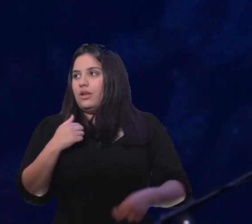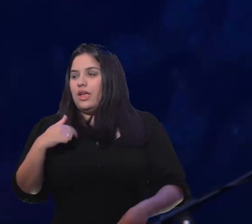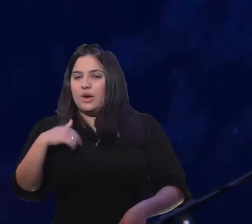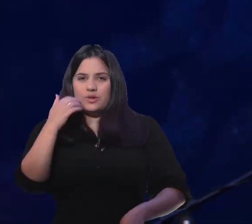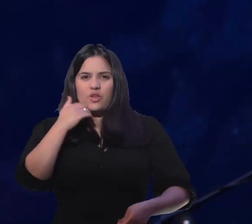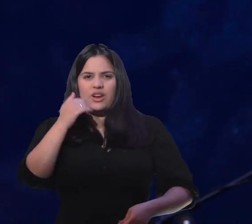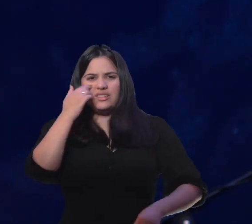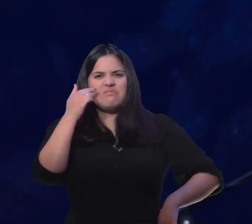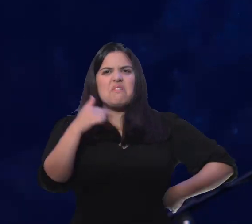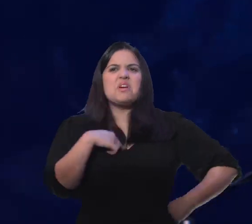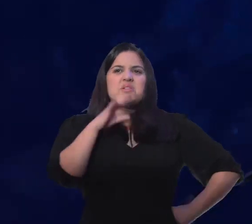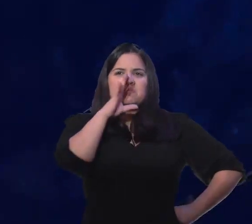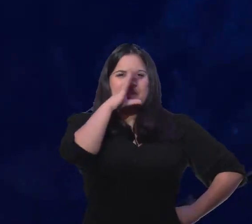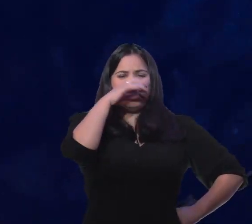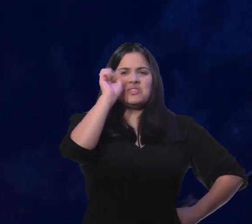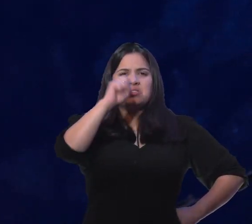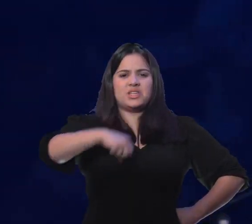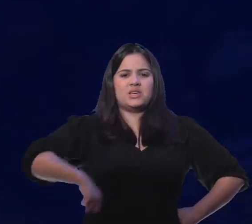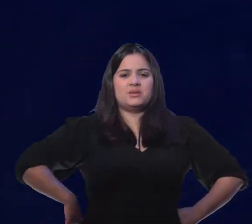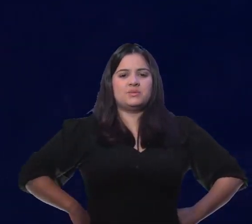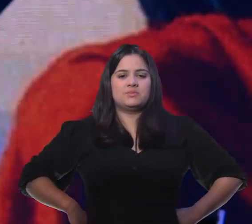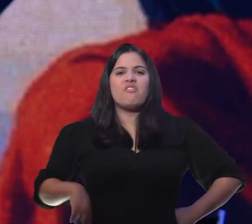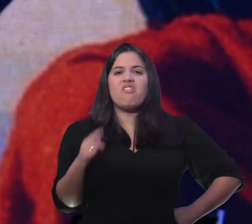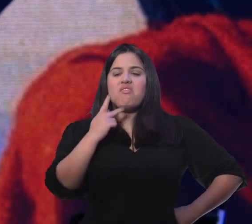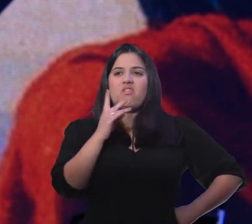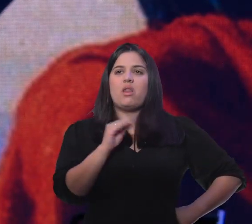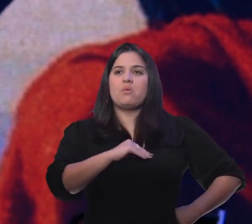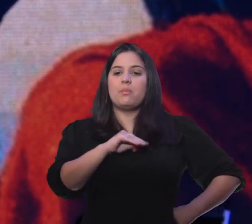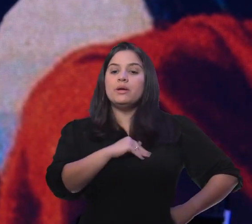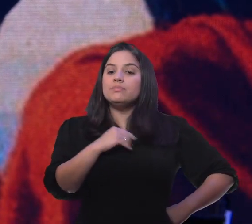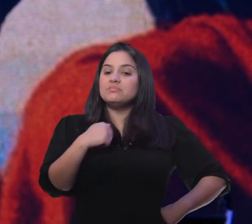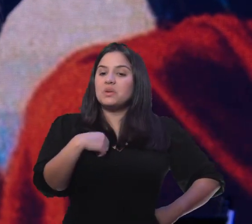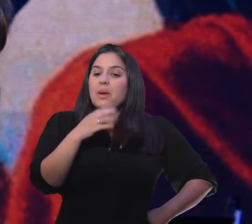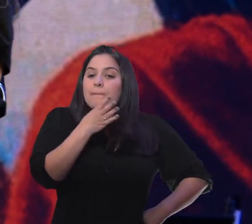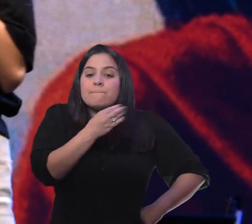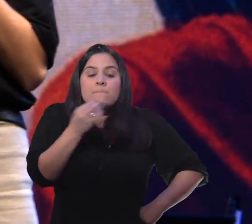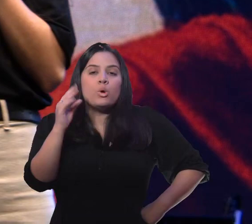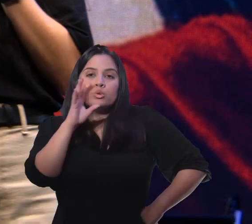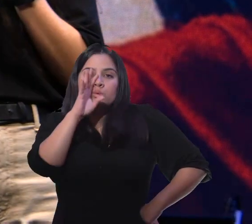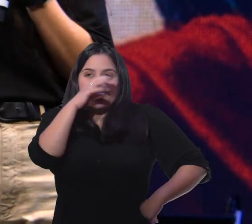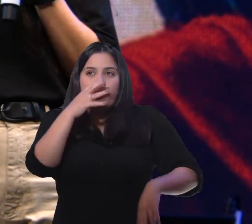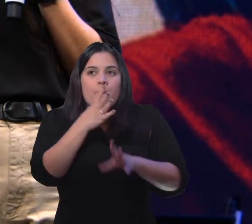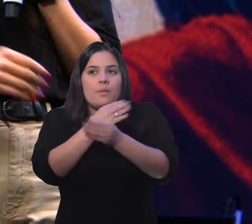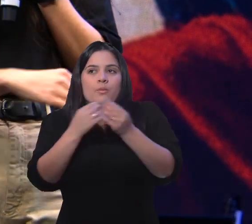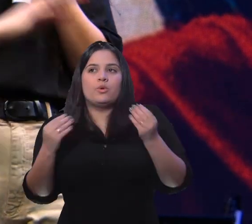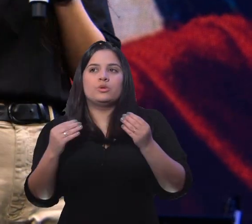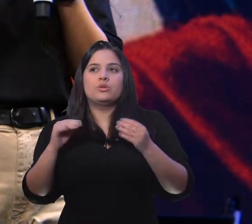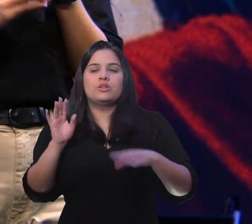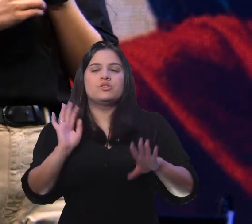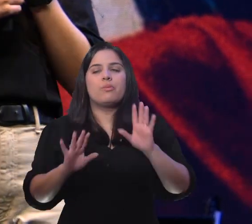pouco rebelde. Tá bom? Vou confessar aqui os meus pecados. Eu era bem rebelde, na verdade. Eu era bem, tipo...